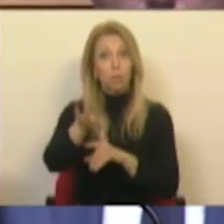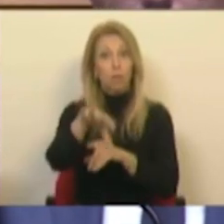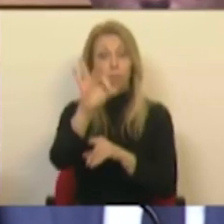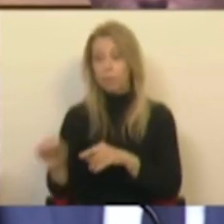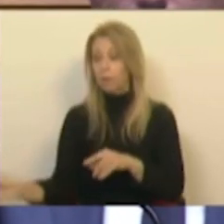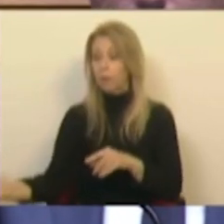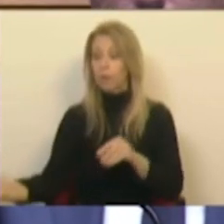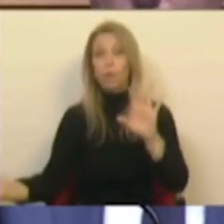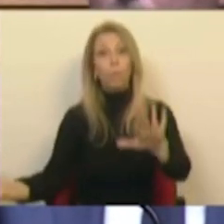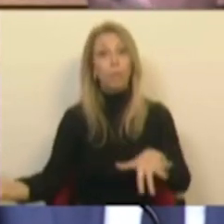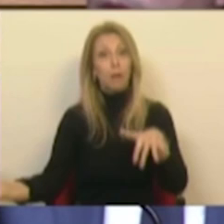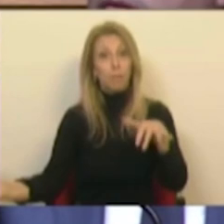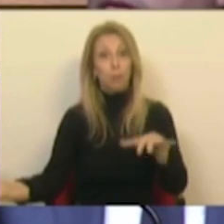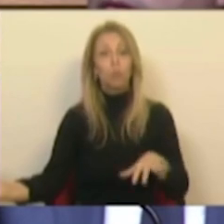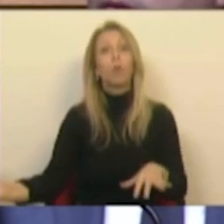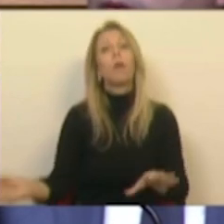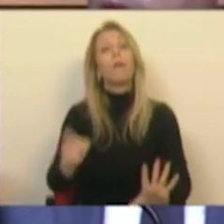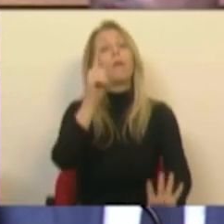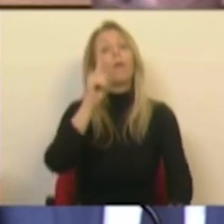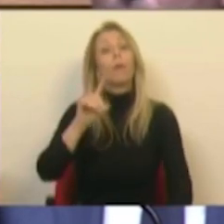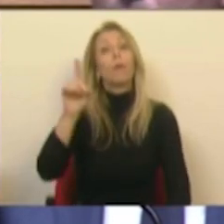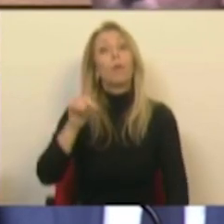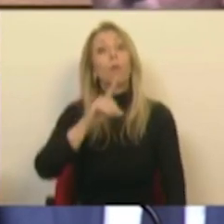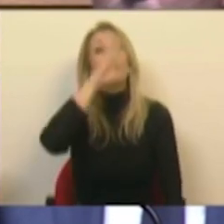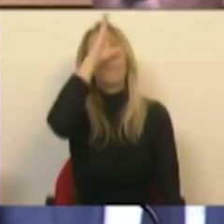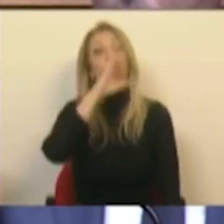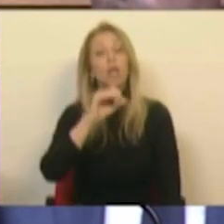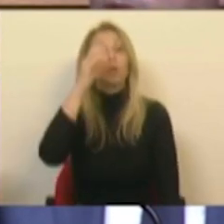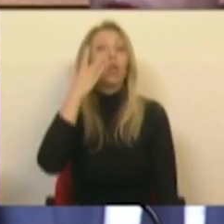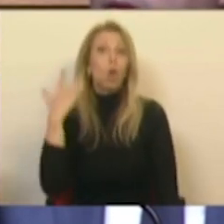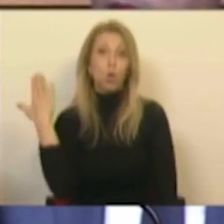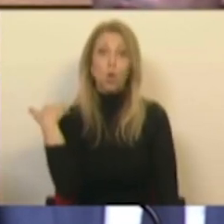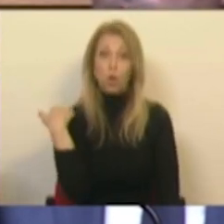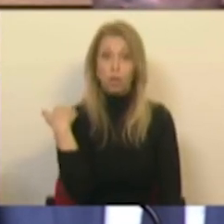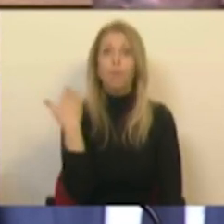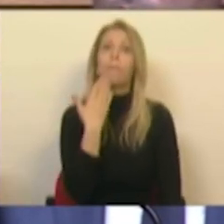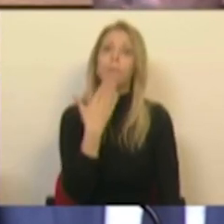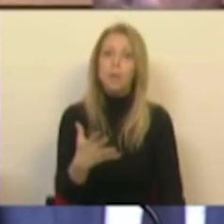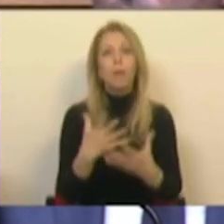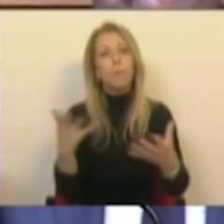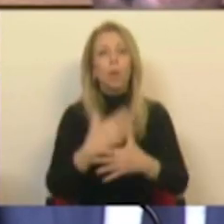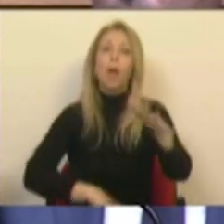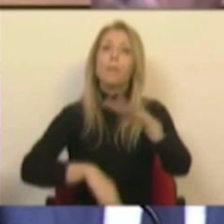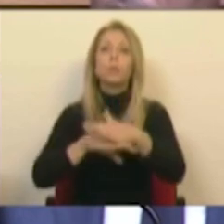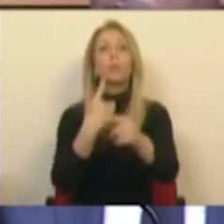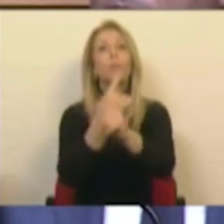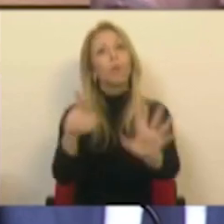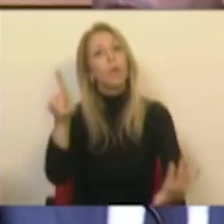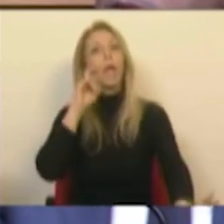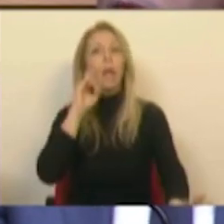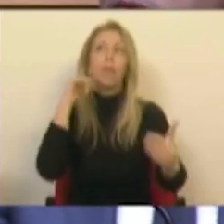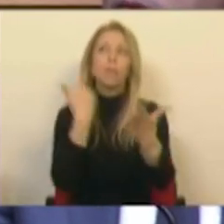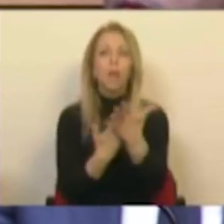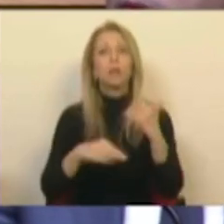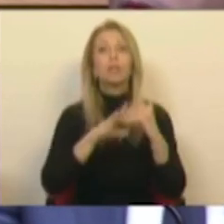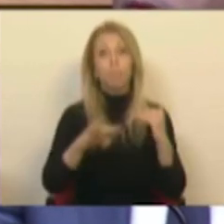António Costa pedia uma maioria absoluta porque dizia era garante de estabilidade. O que é bom da história é que ela traz sempre a resposta. Um ano